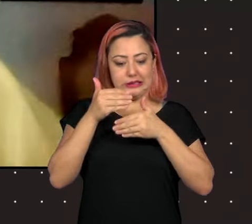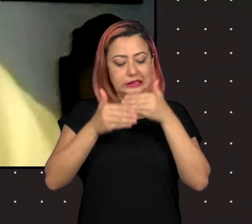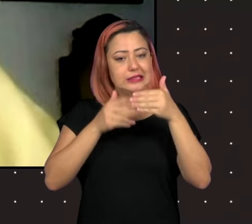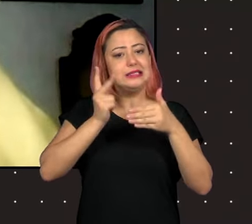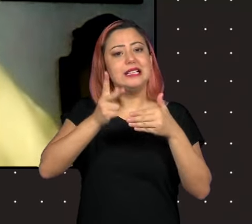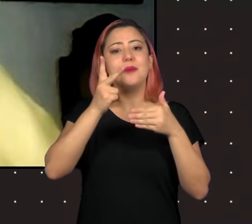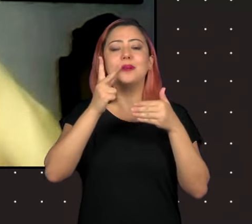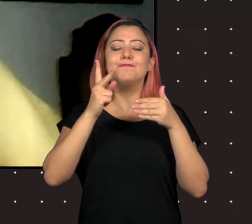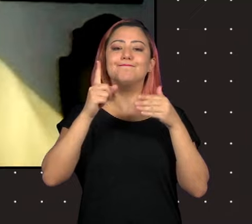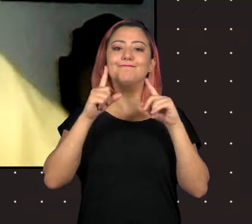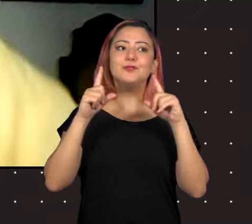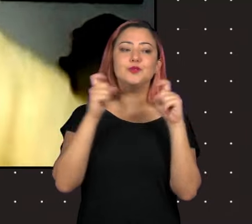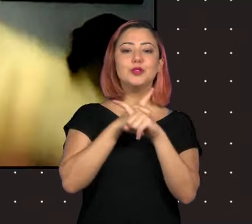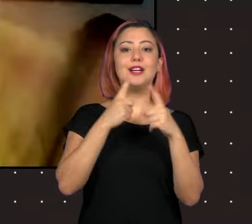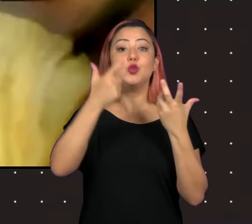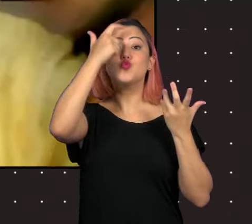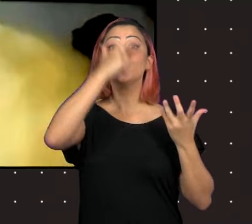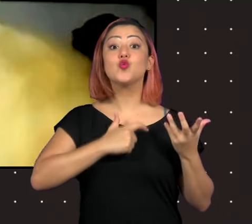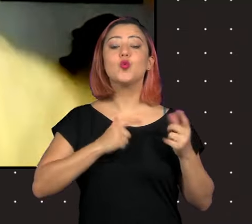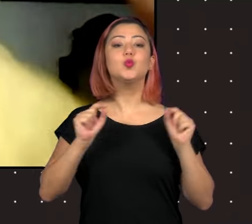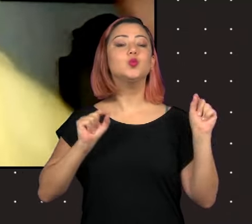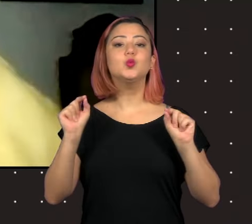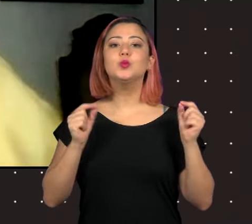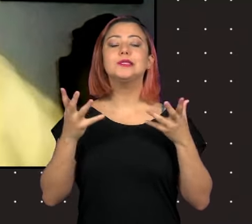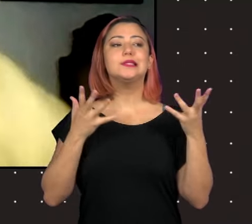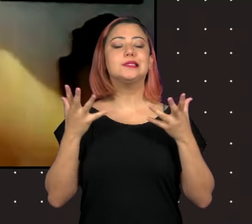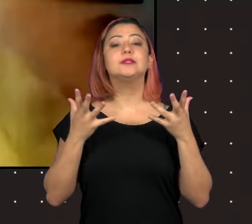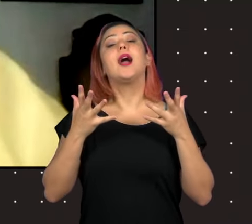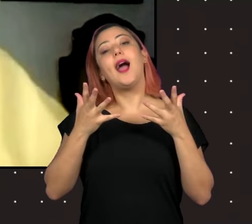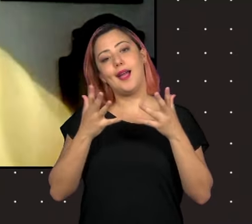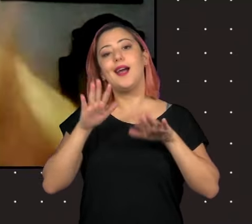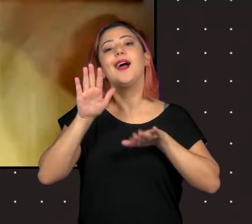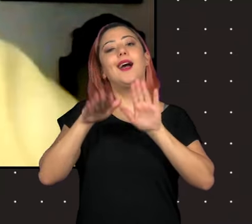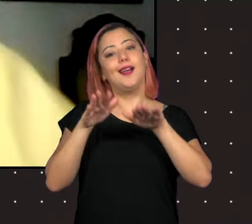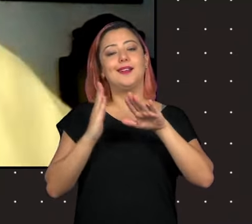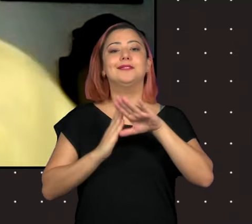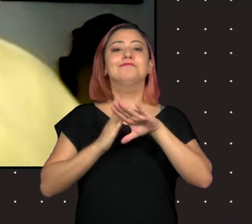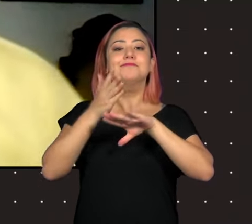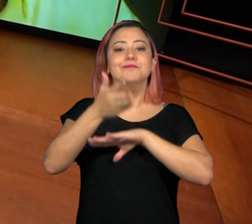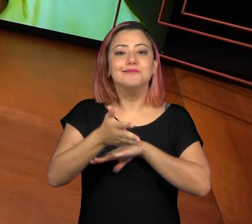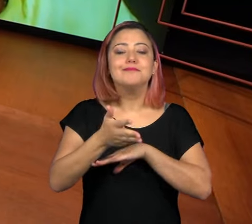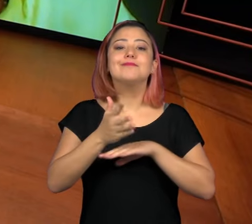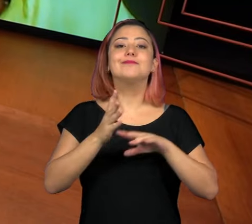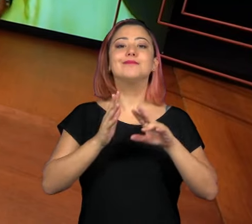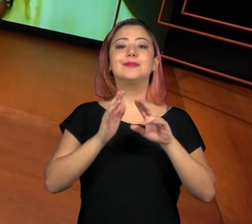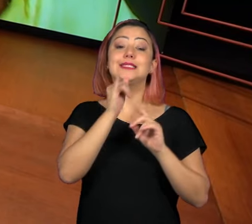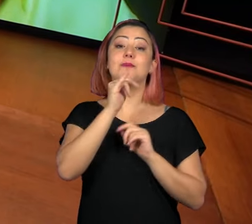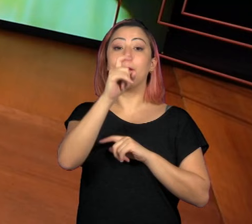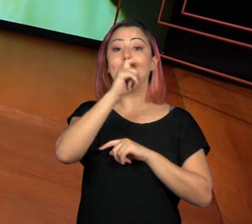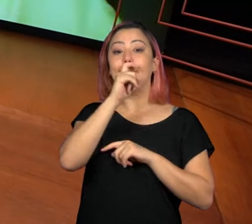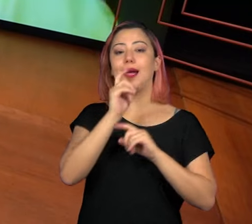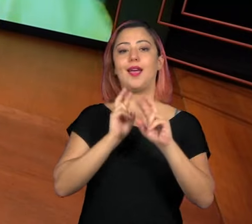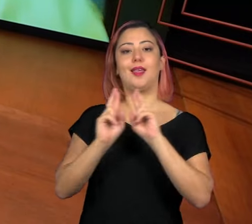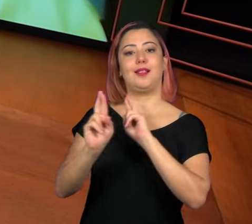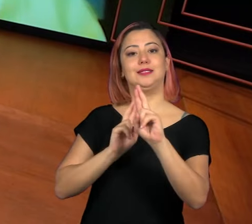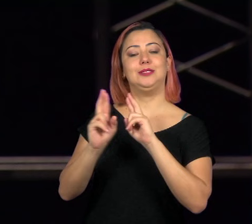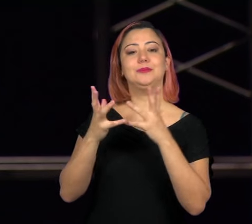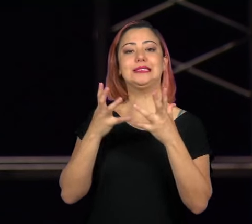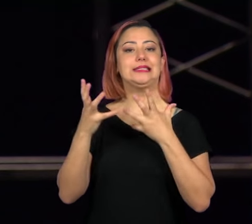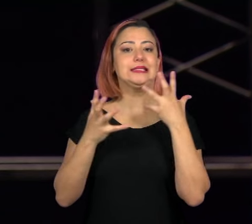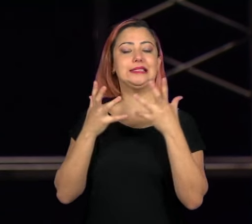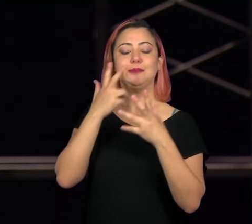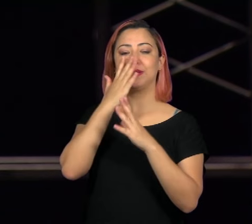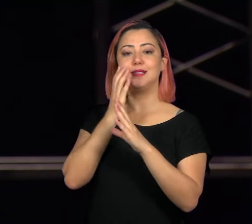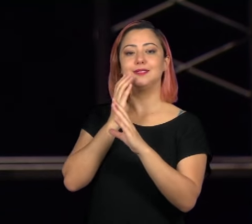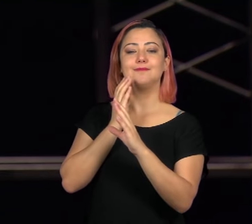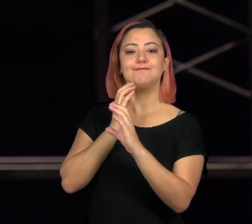dificuldade em assumir isso. E isso transparecia muito forte na relação com meu pai, porque meu